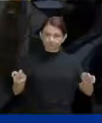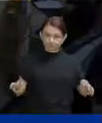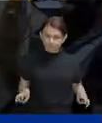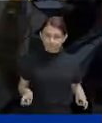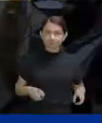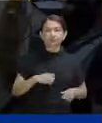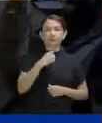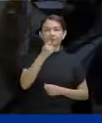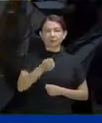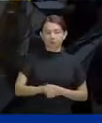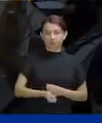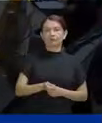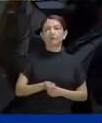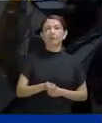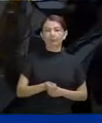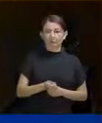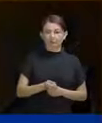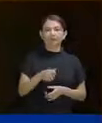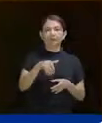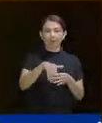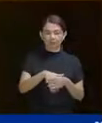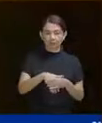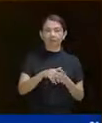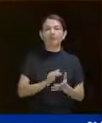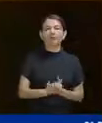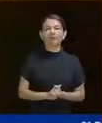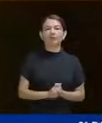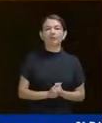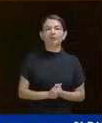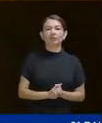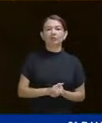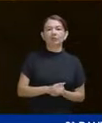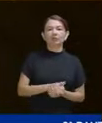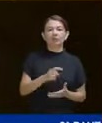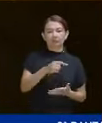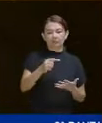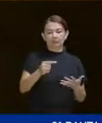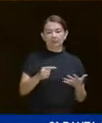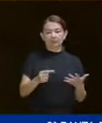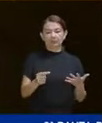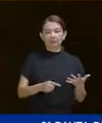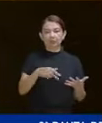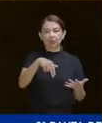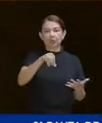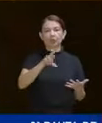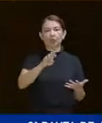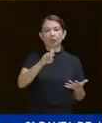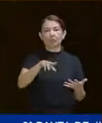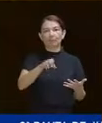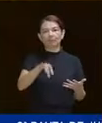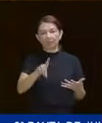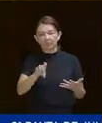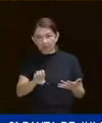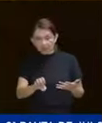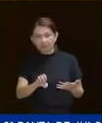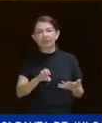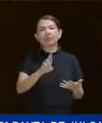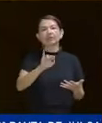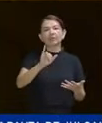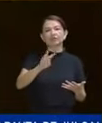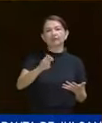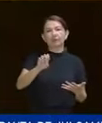senhores juízes eleitorais, o Normandes, o Rivaldo, a doutora